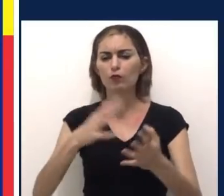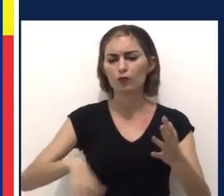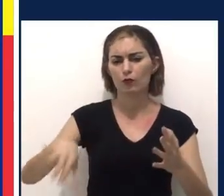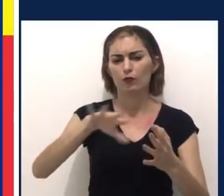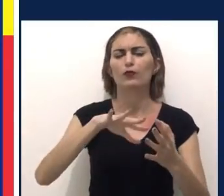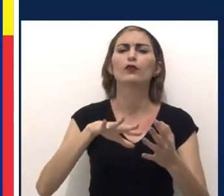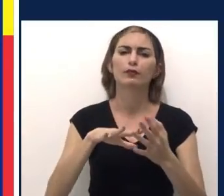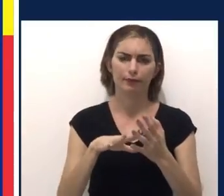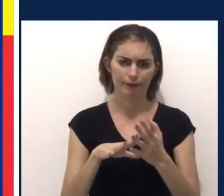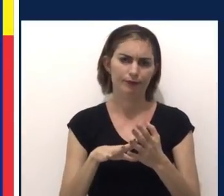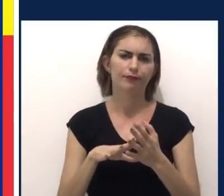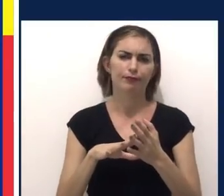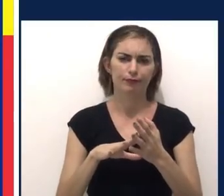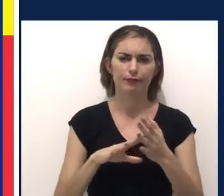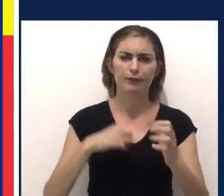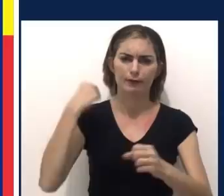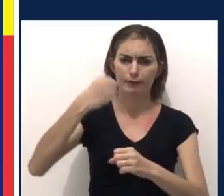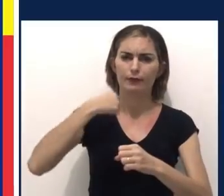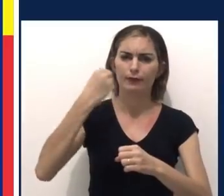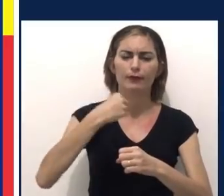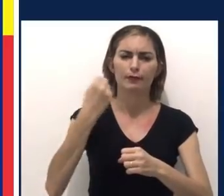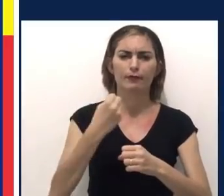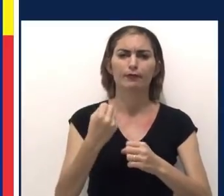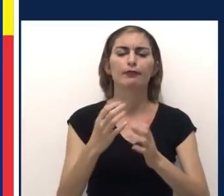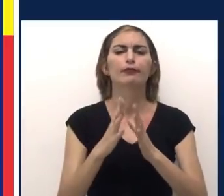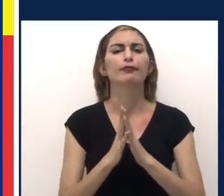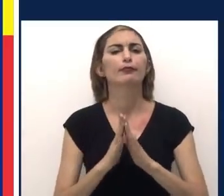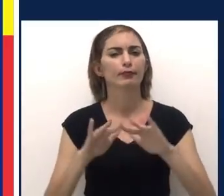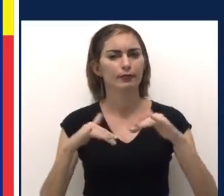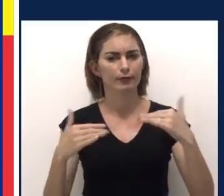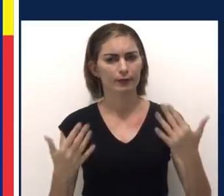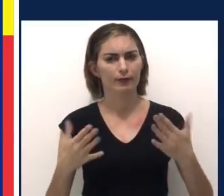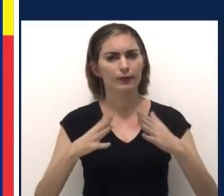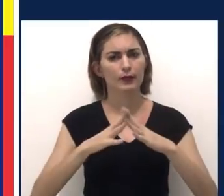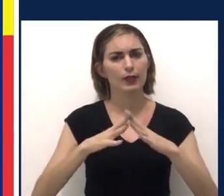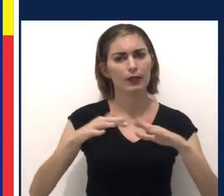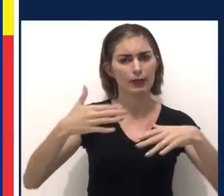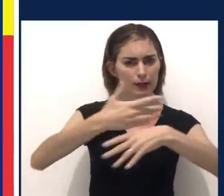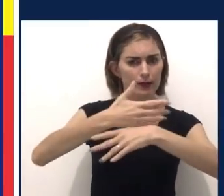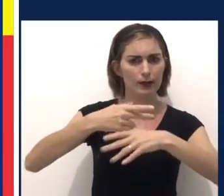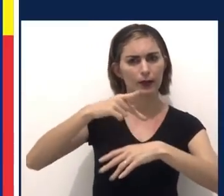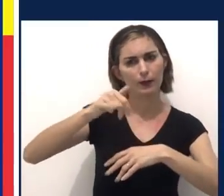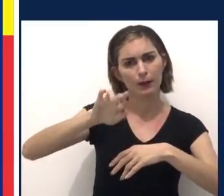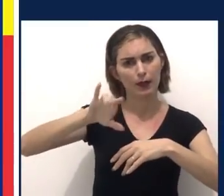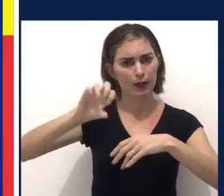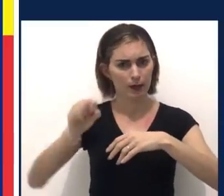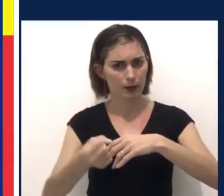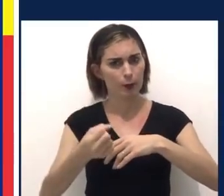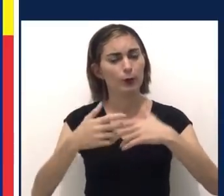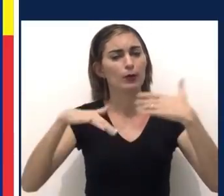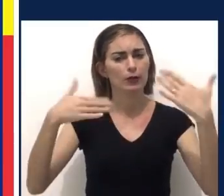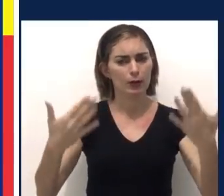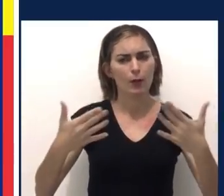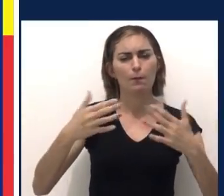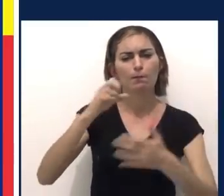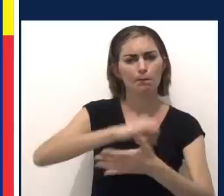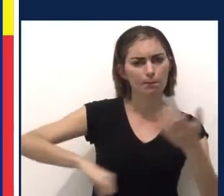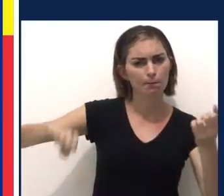expressa nas frondas de Paris. Fronda de Paris. Então isto